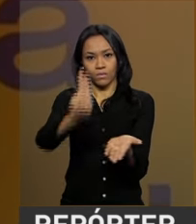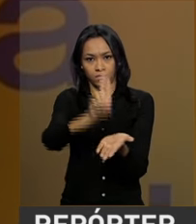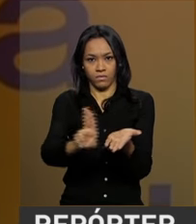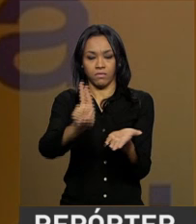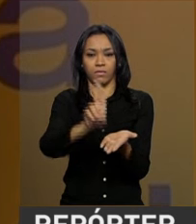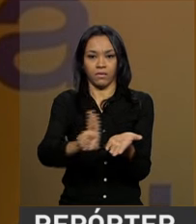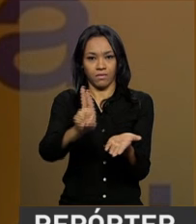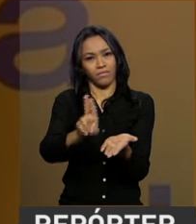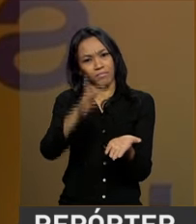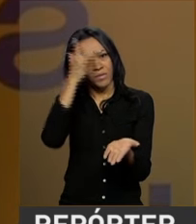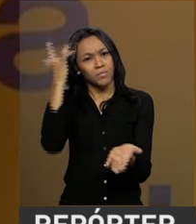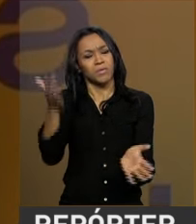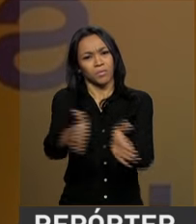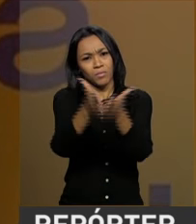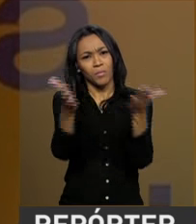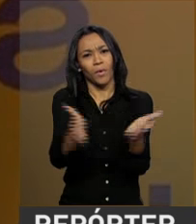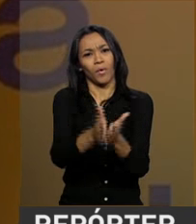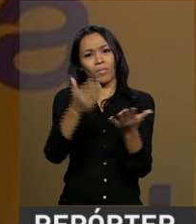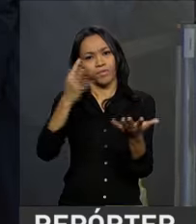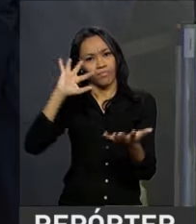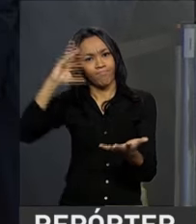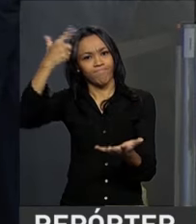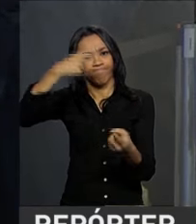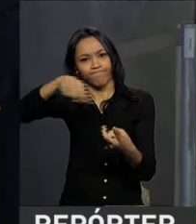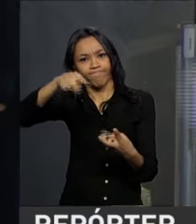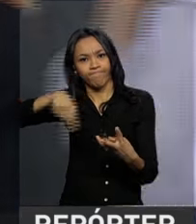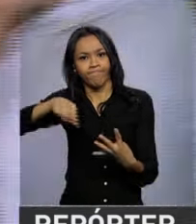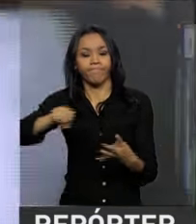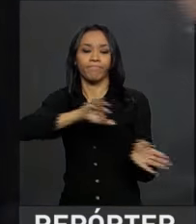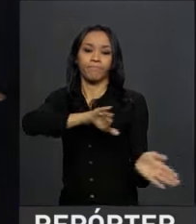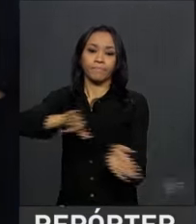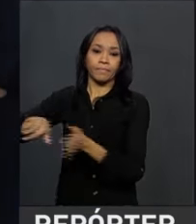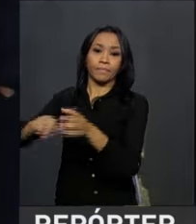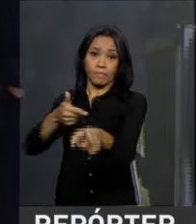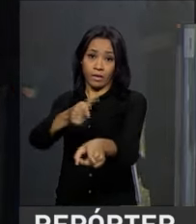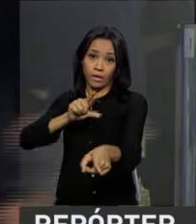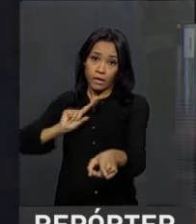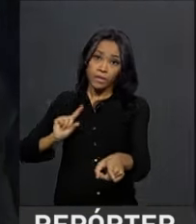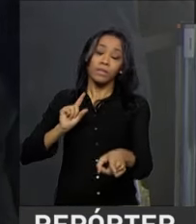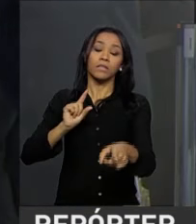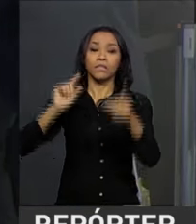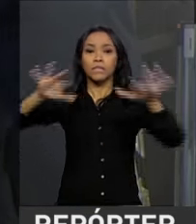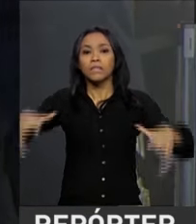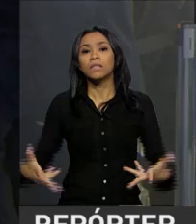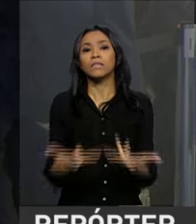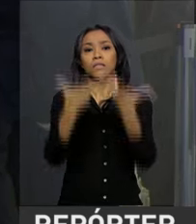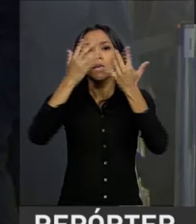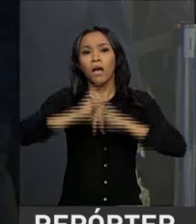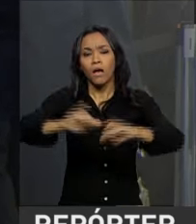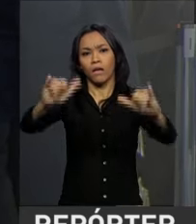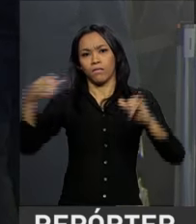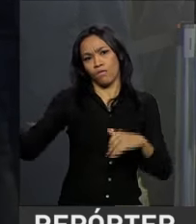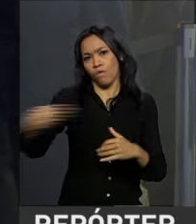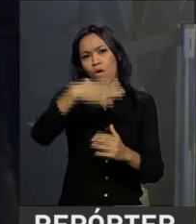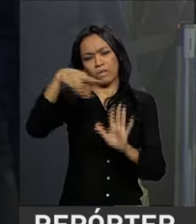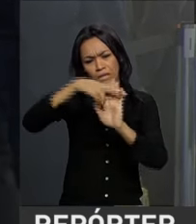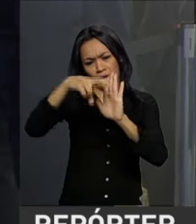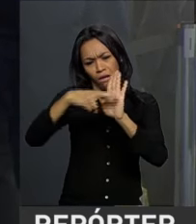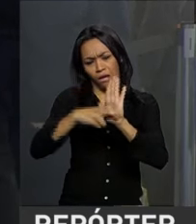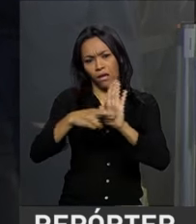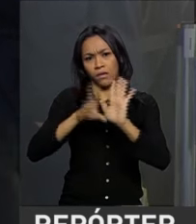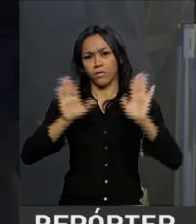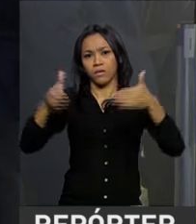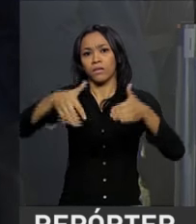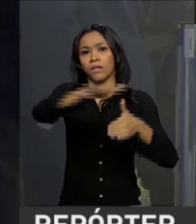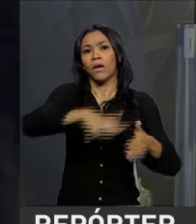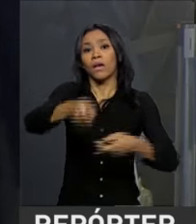camada mais pobre de brasileiros. E antes da cerimônia de anúncio dessas novas medidas econômicas, o presidente